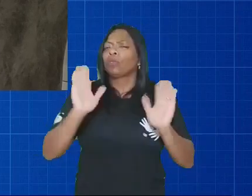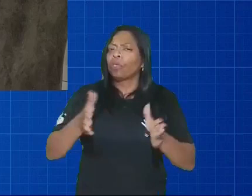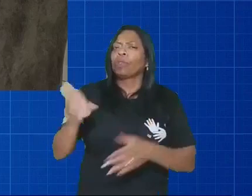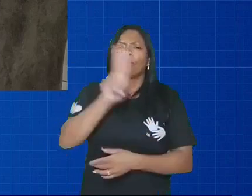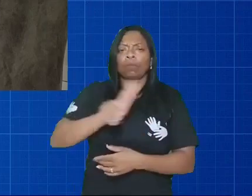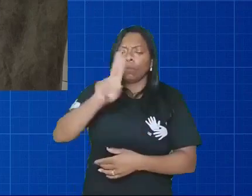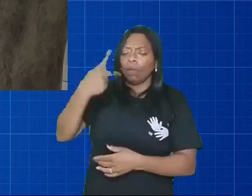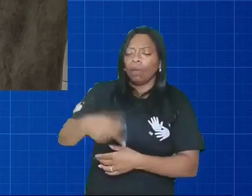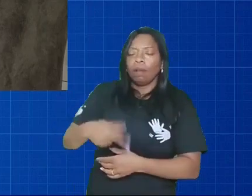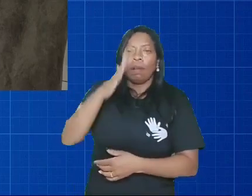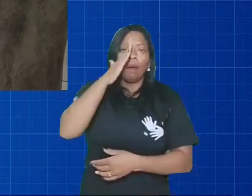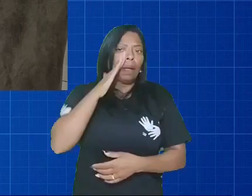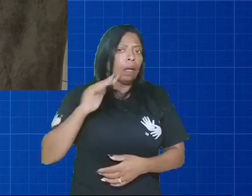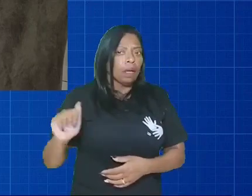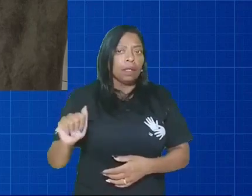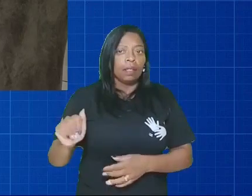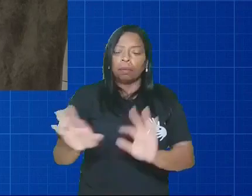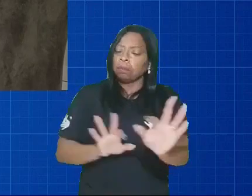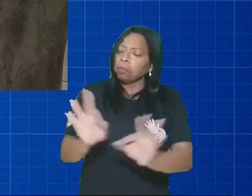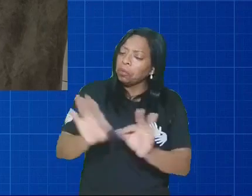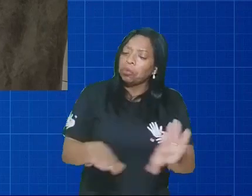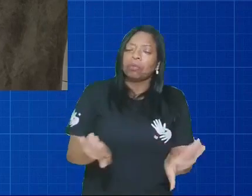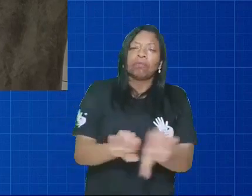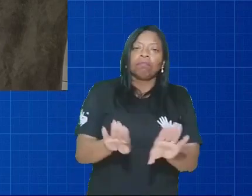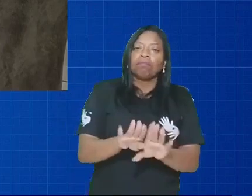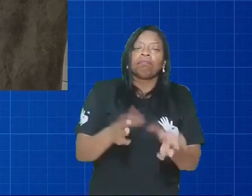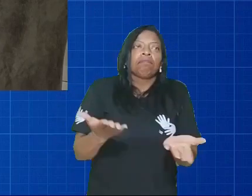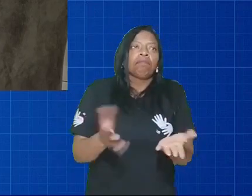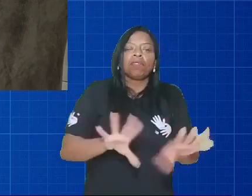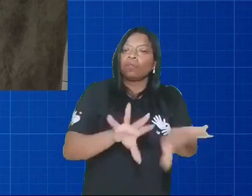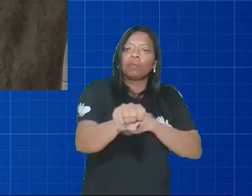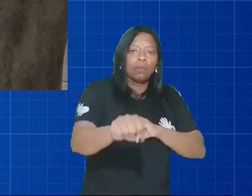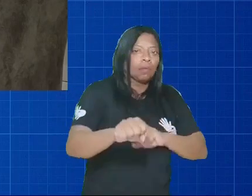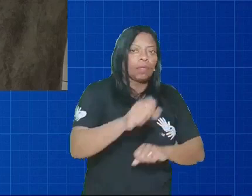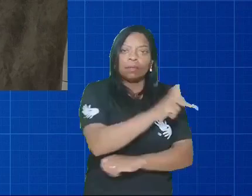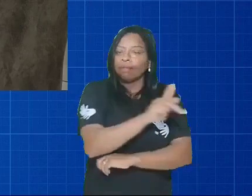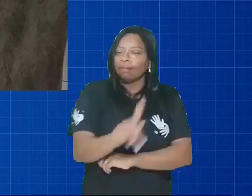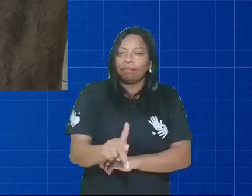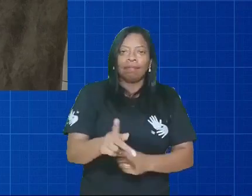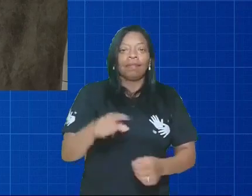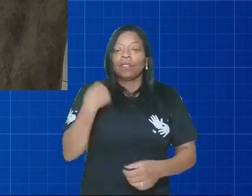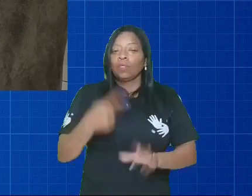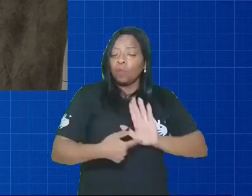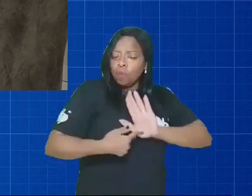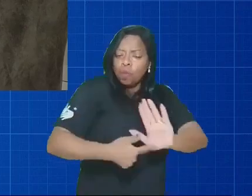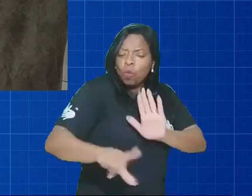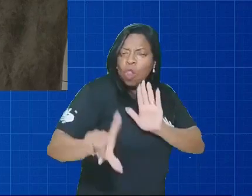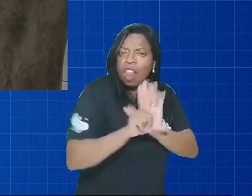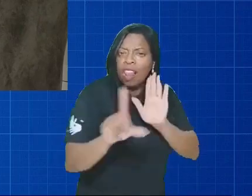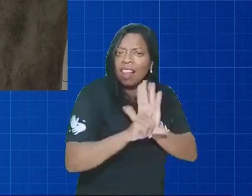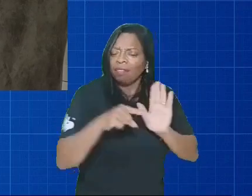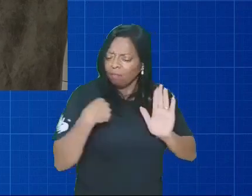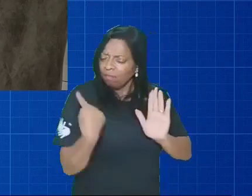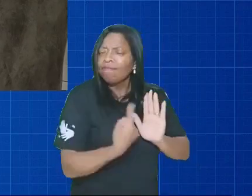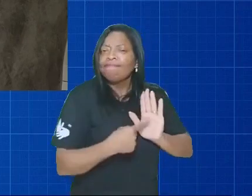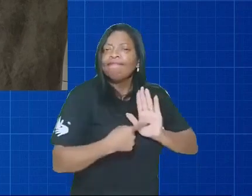todos os programas, toda a formação de professores, tudo que a gente consegue colocar, né, a questão da lei, a questão dos conceitos de educação